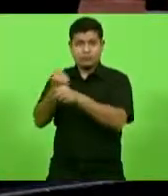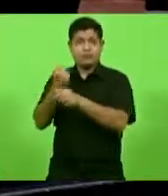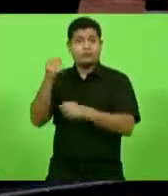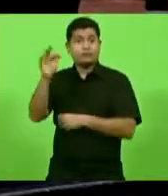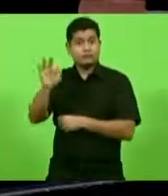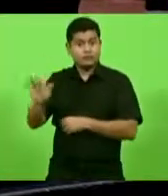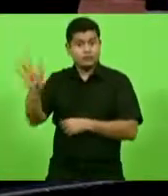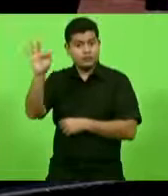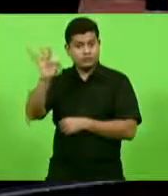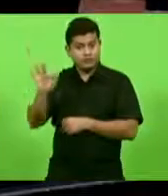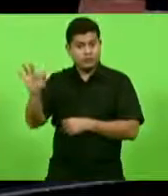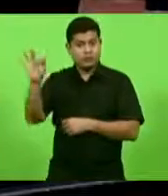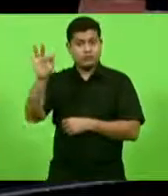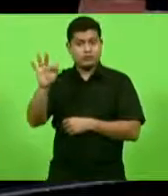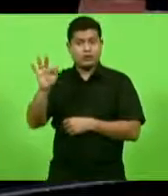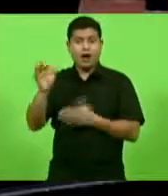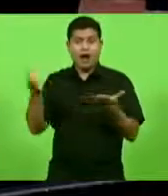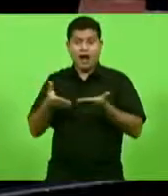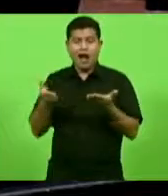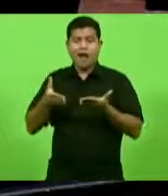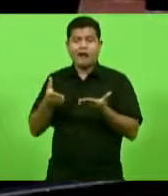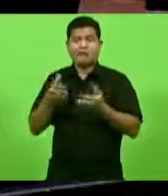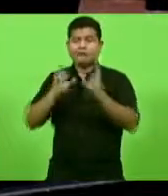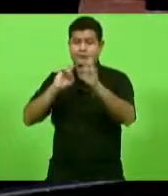agora especificadas rodovias,